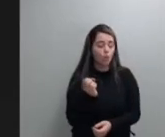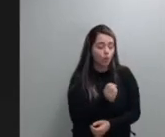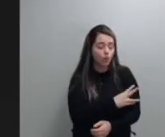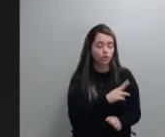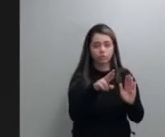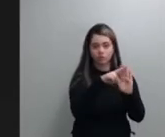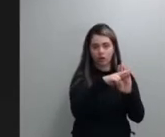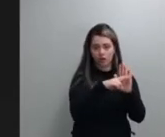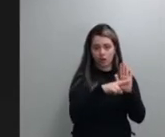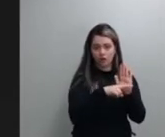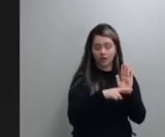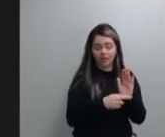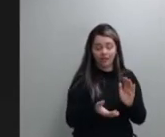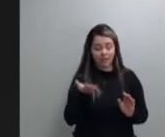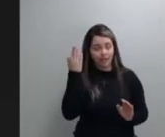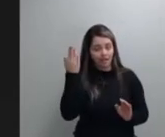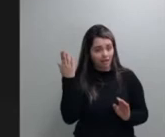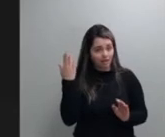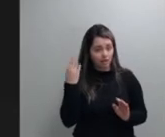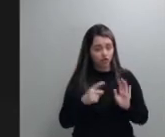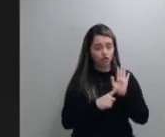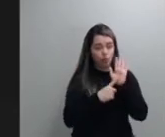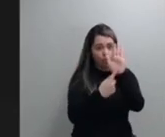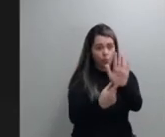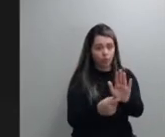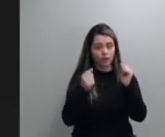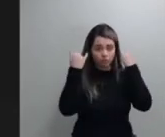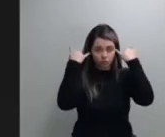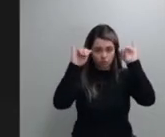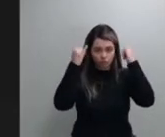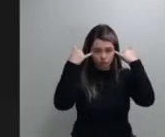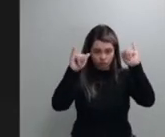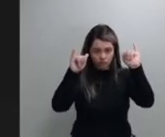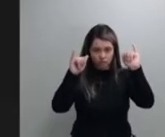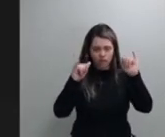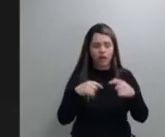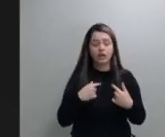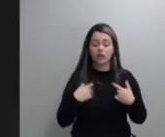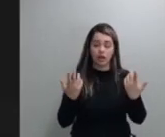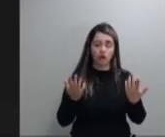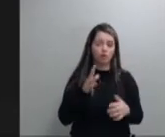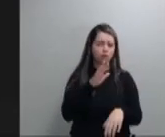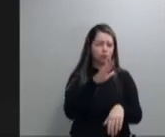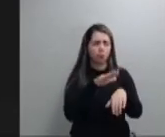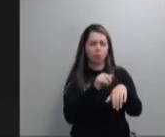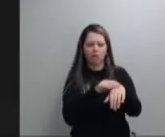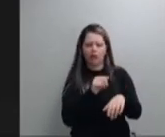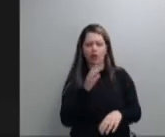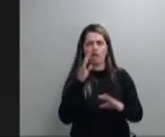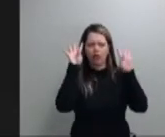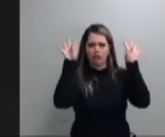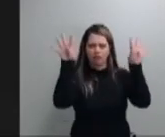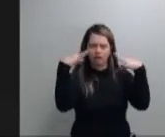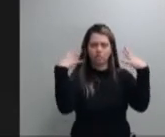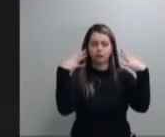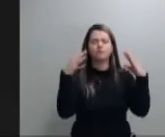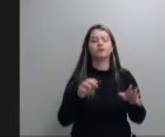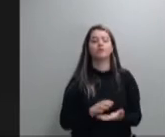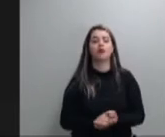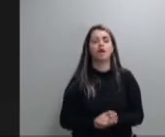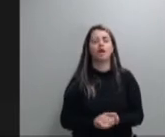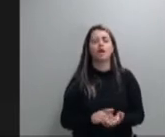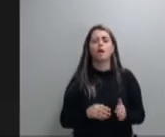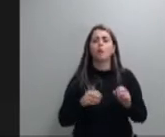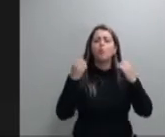publicação da nota de títulos, e aqui chamo muito a atenção, ocorreu após a publicação da nota da prova